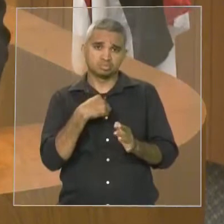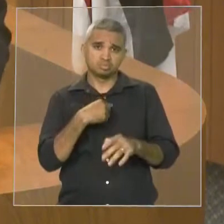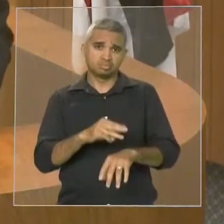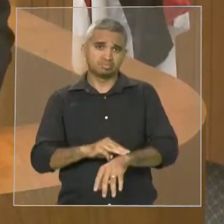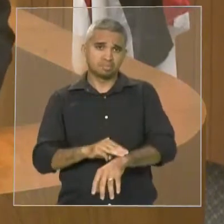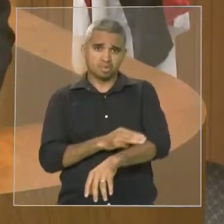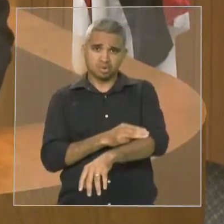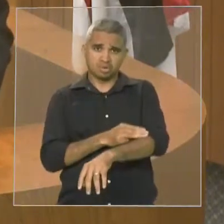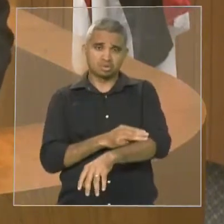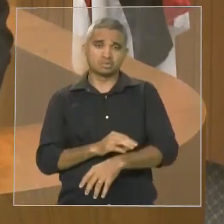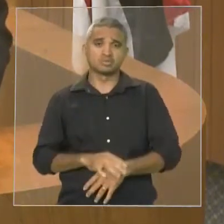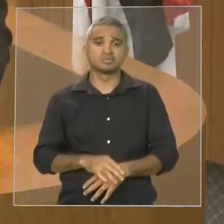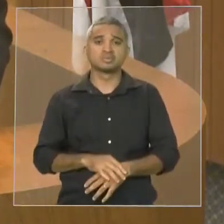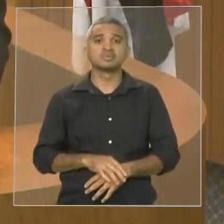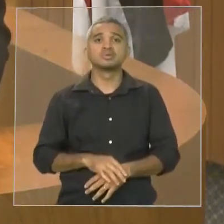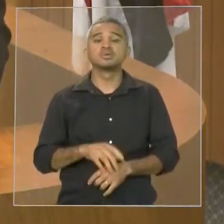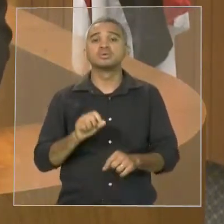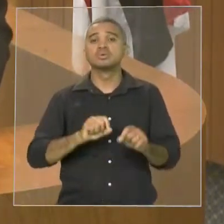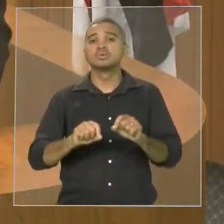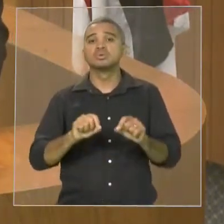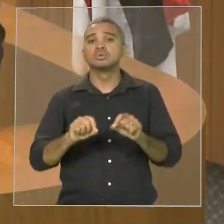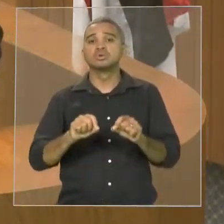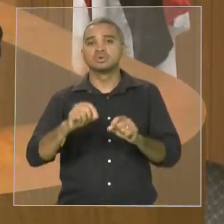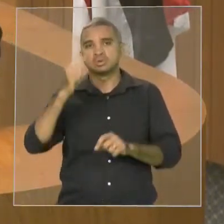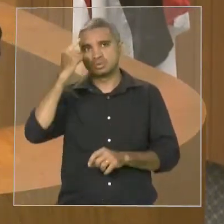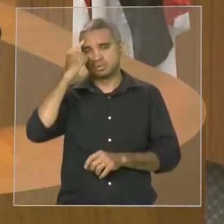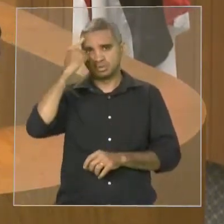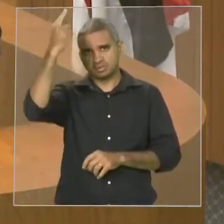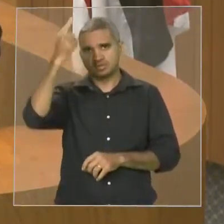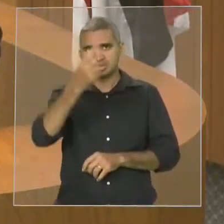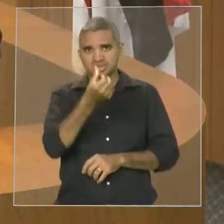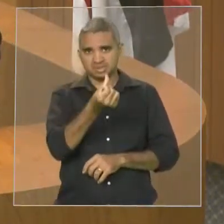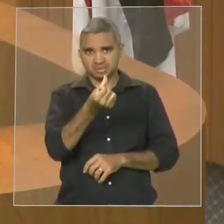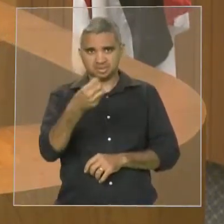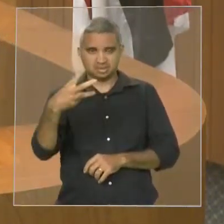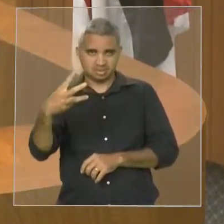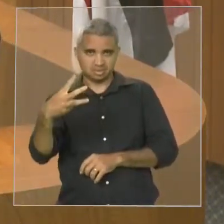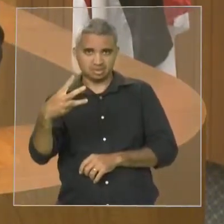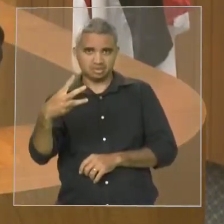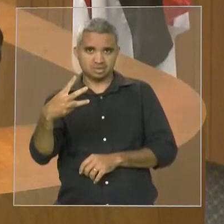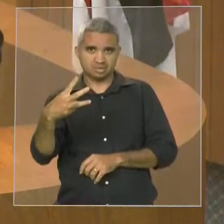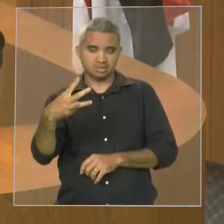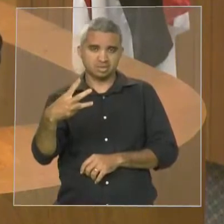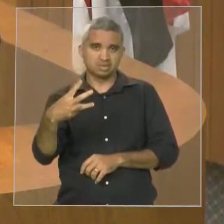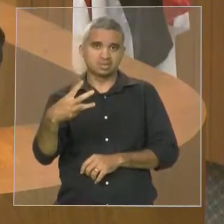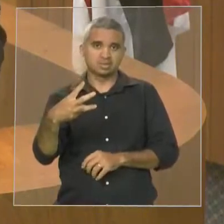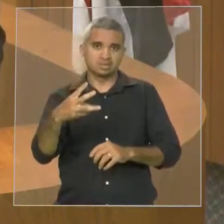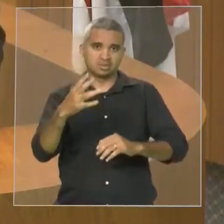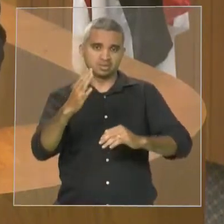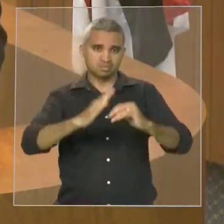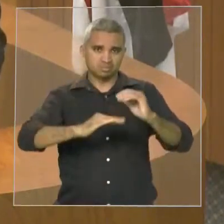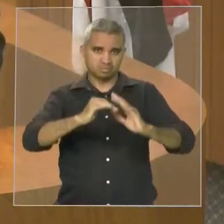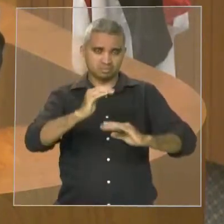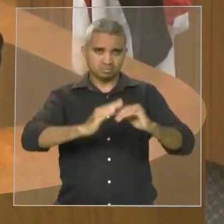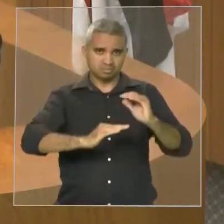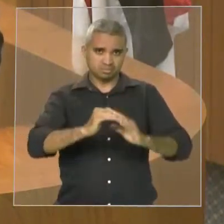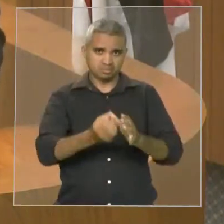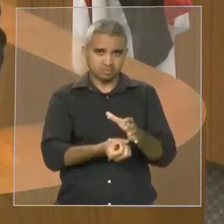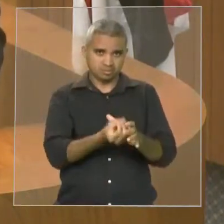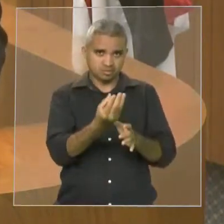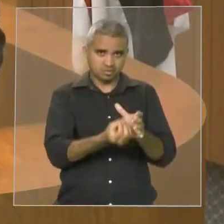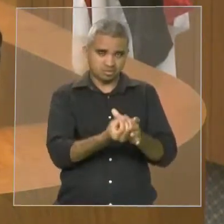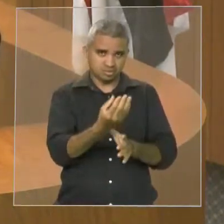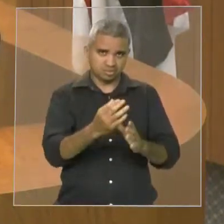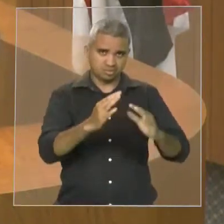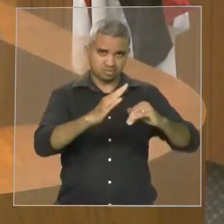de 63 cargos em comissão. Esta emenda, diga-se de passagem,